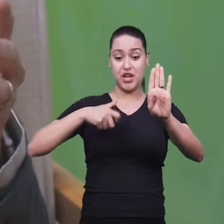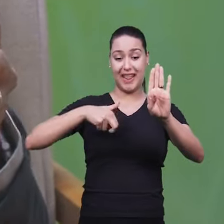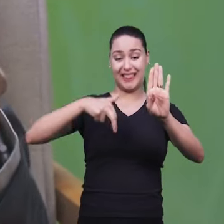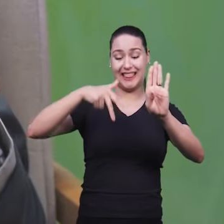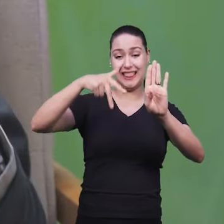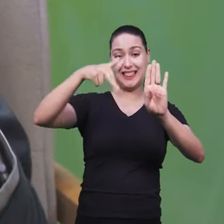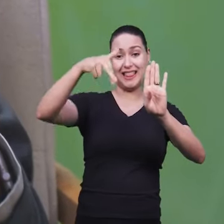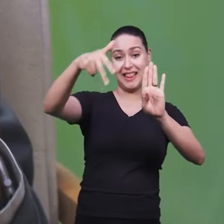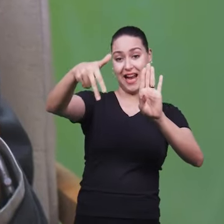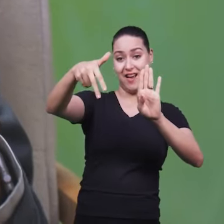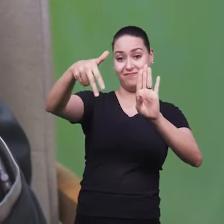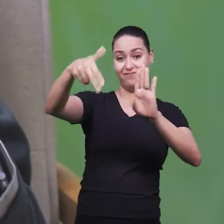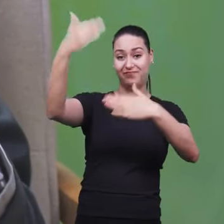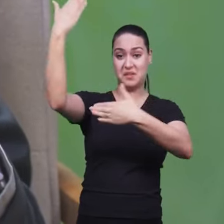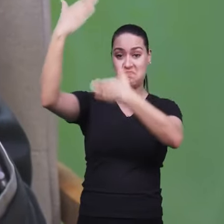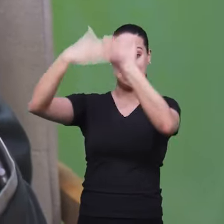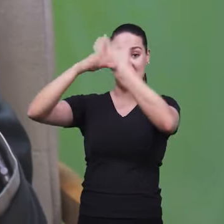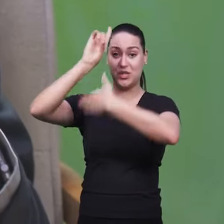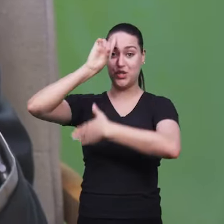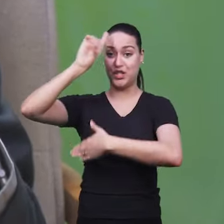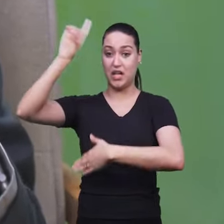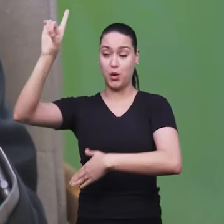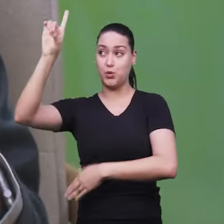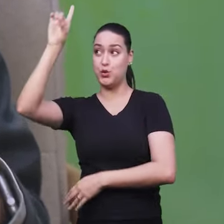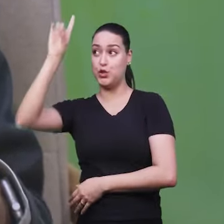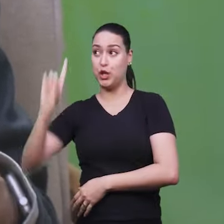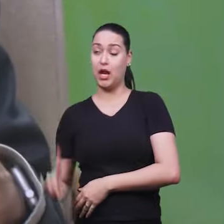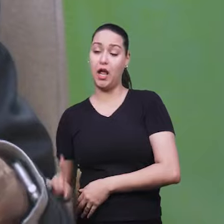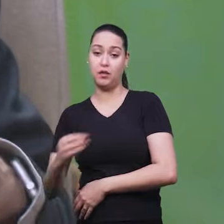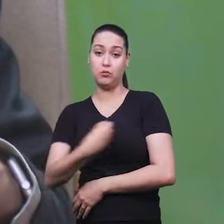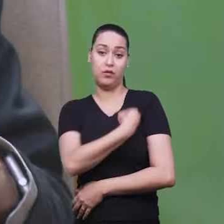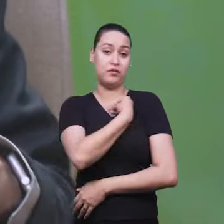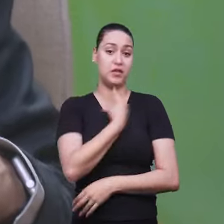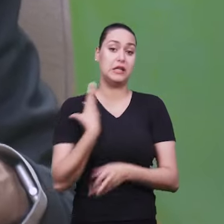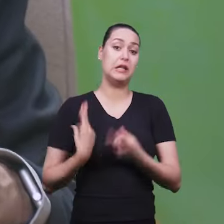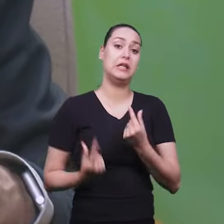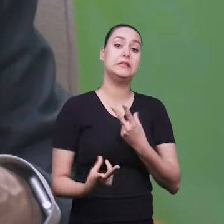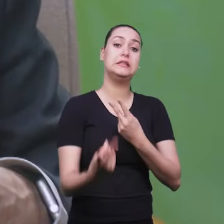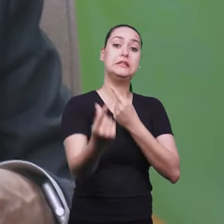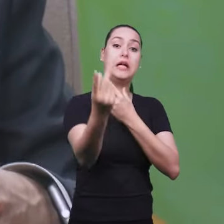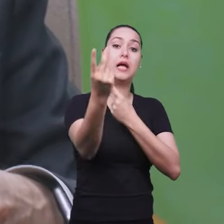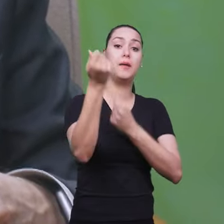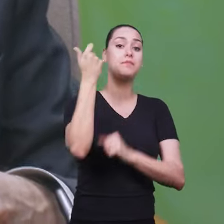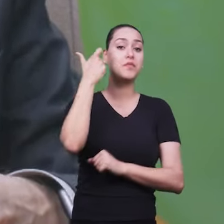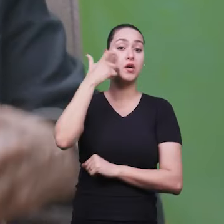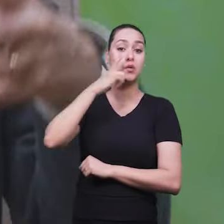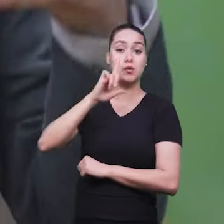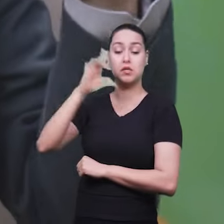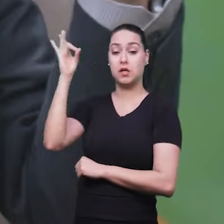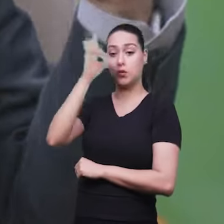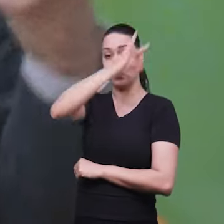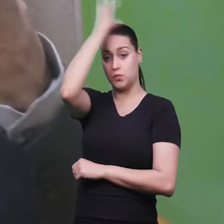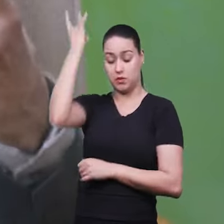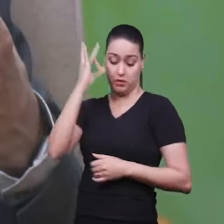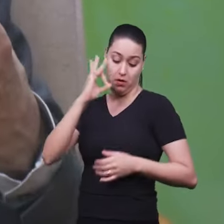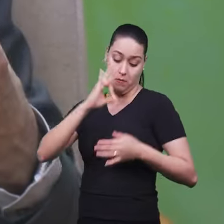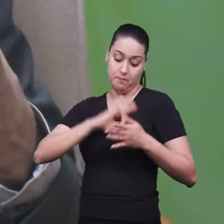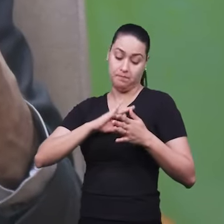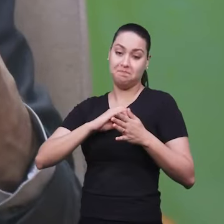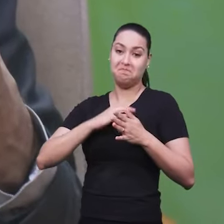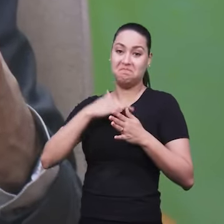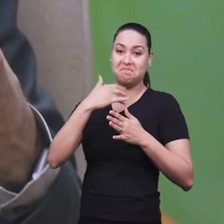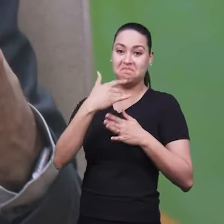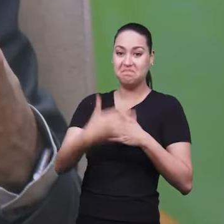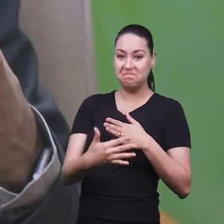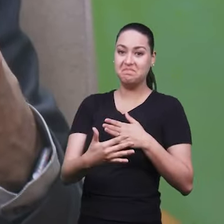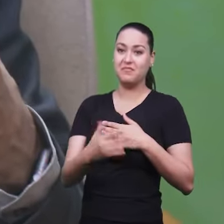de entrar na presença de Deus, de ter o direito à vida eterna, ter a posse do Espírito